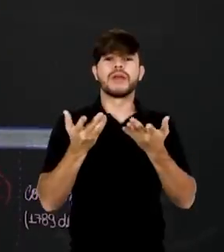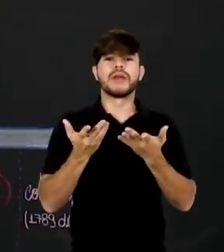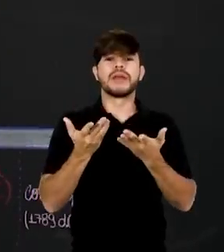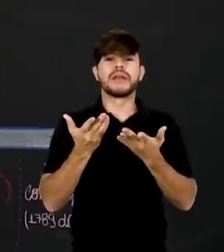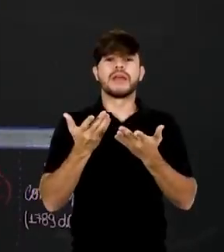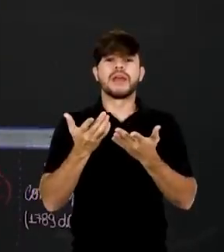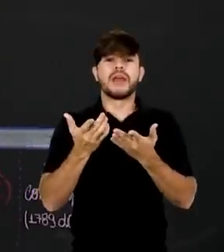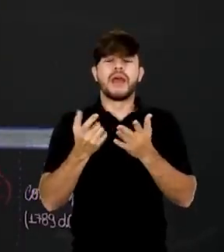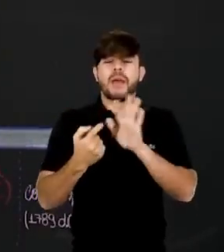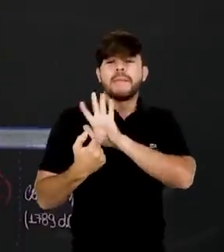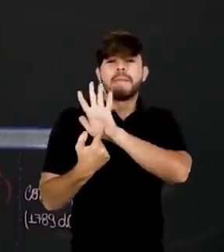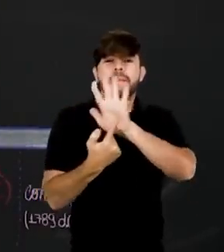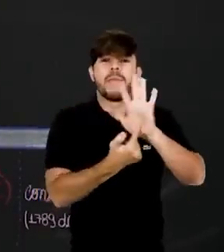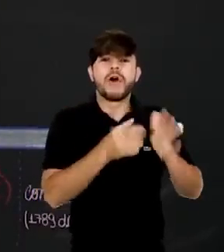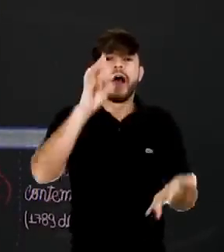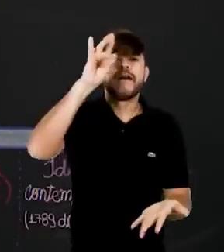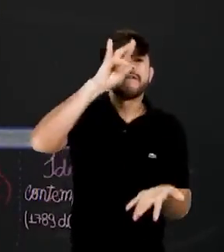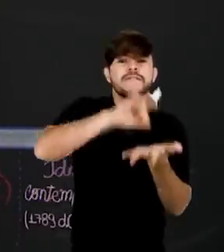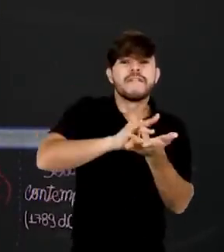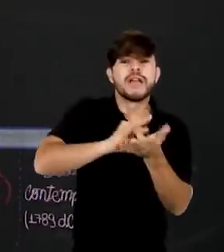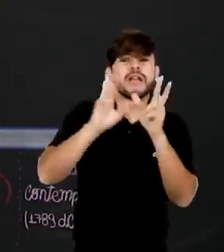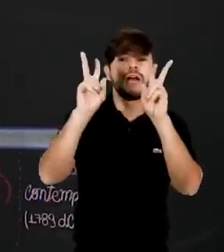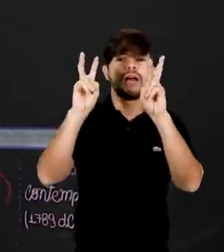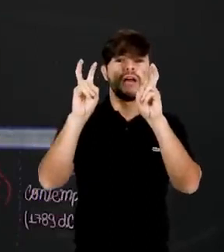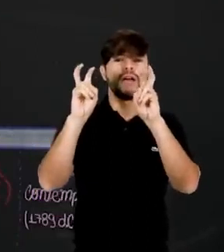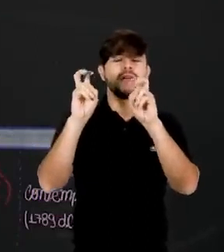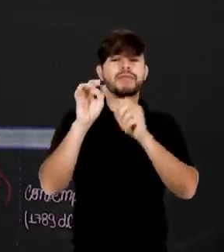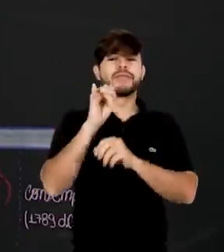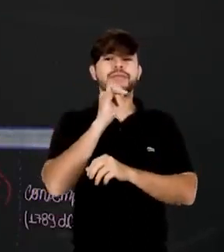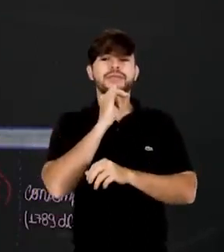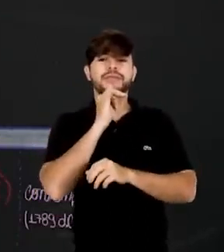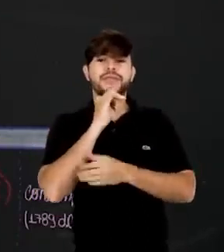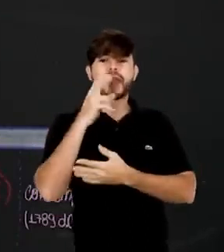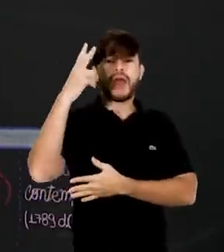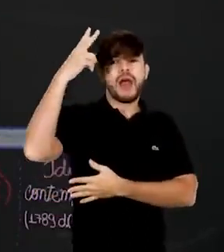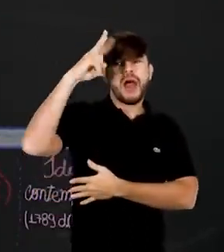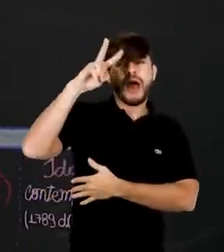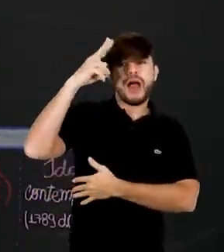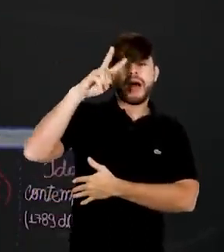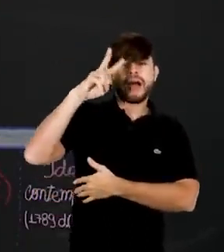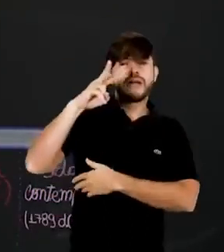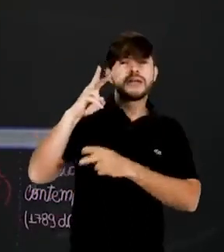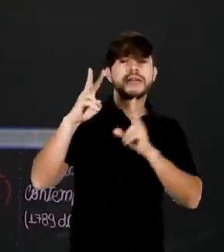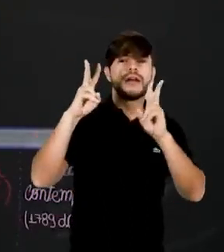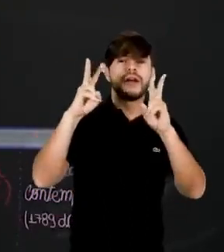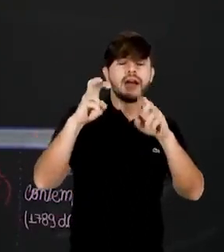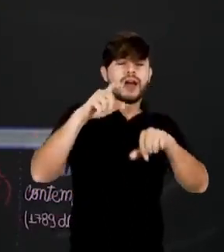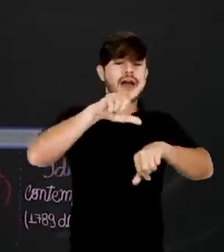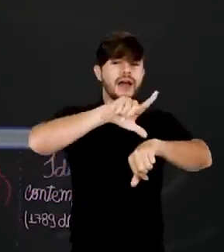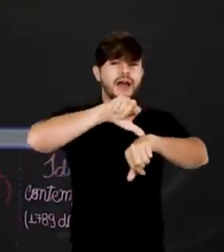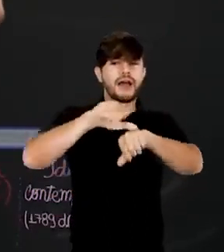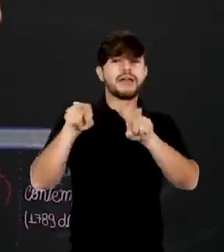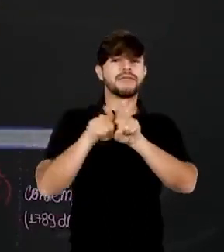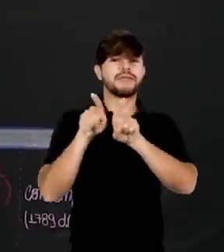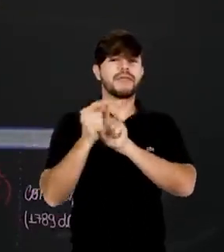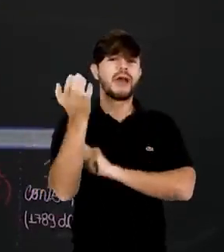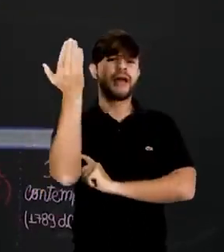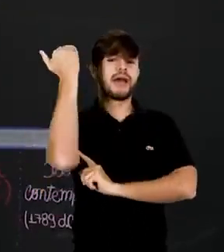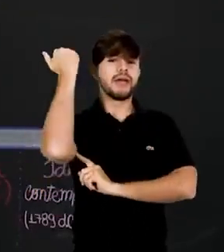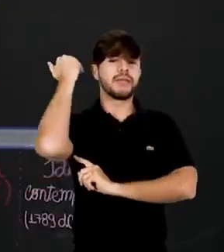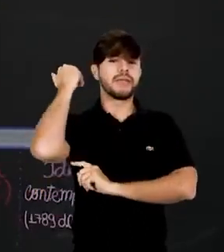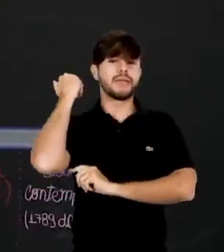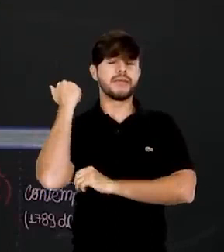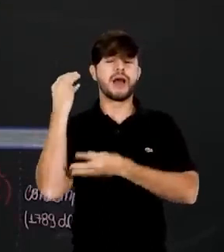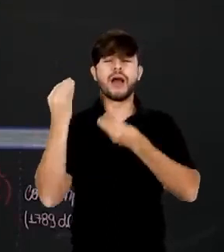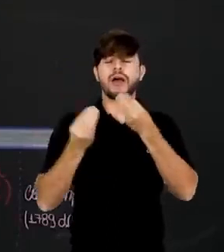querem chegar a uma verdade sobre determinado assunto. No caso da história, sobre o tempo e o passado. Para fazer